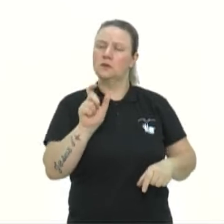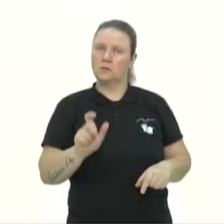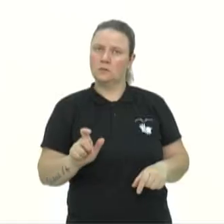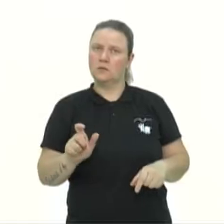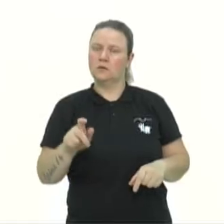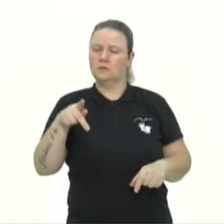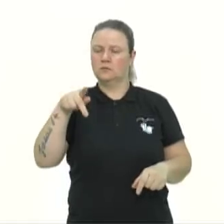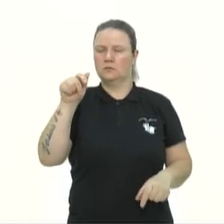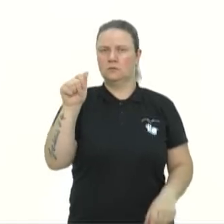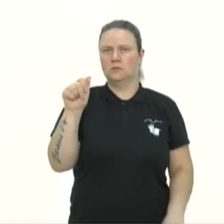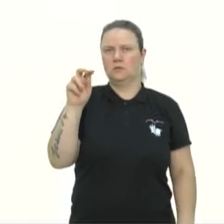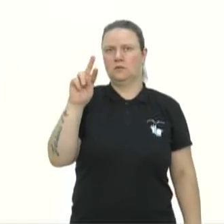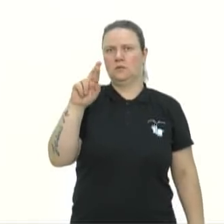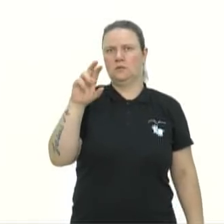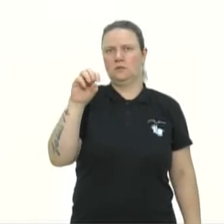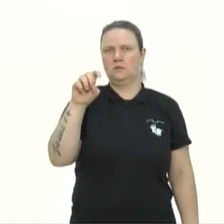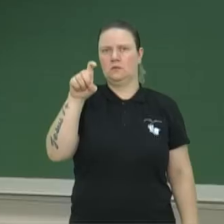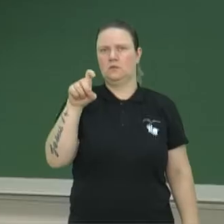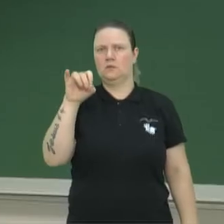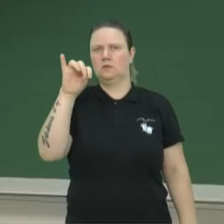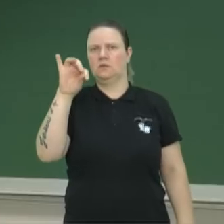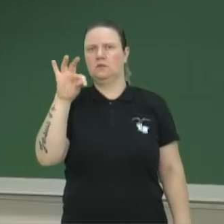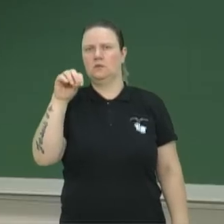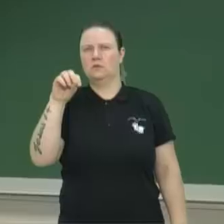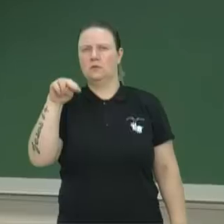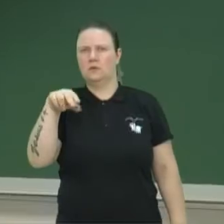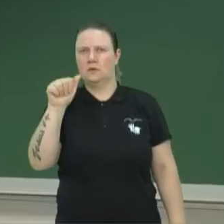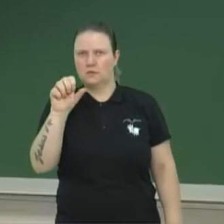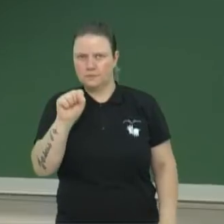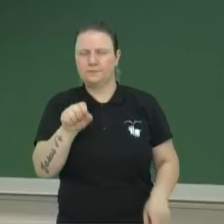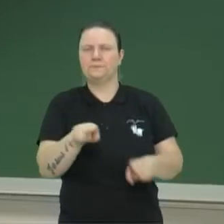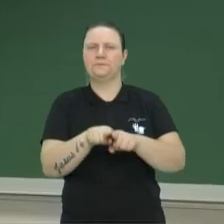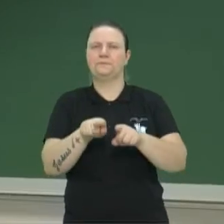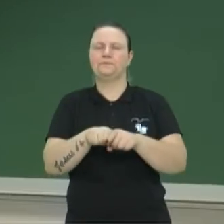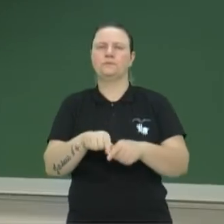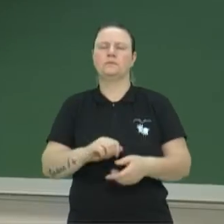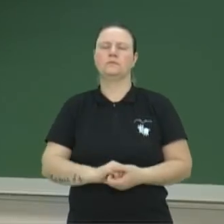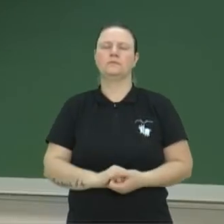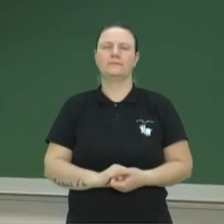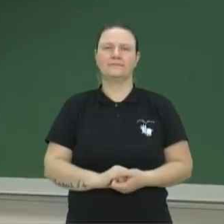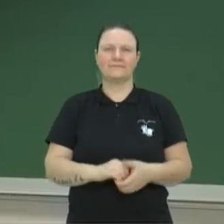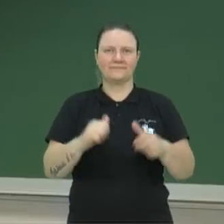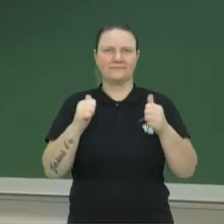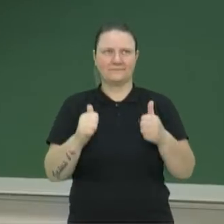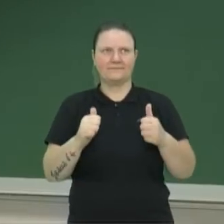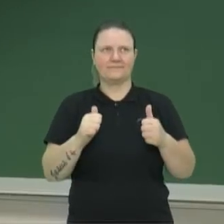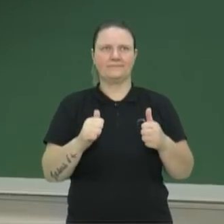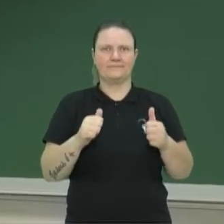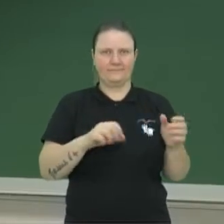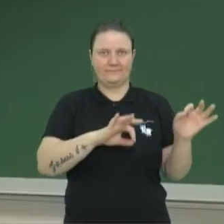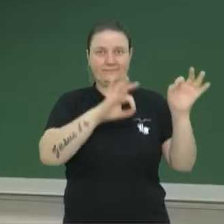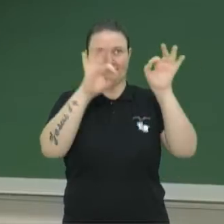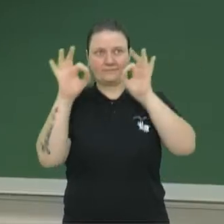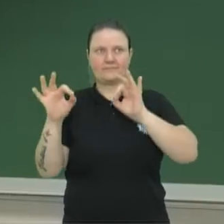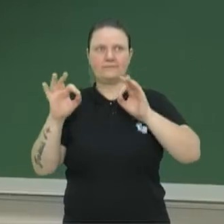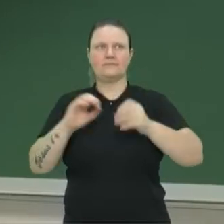Então, essa parte aqui não fazia parte da pergunta, é só mais uma curiosidade mesmo. Beleza? Então, vamos seguir